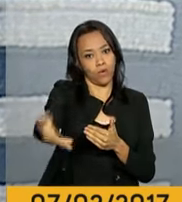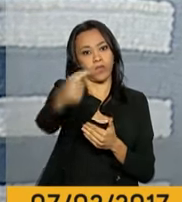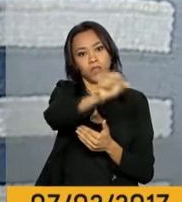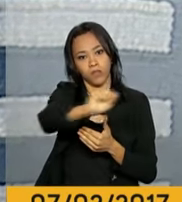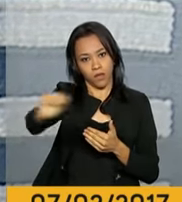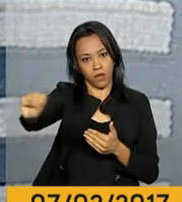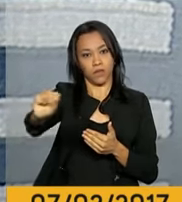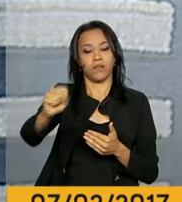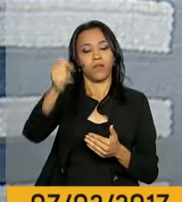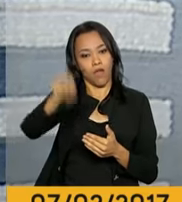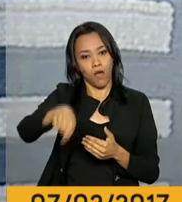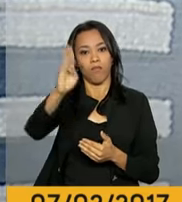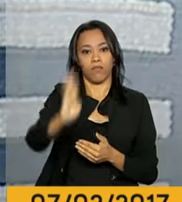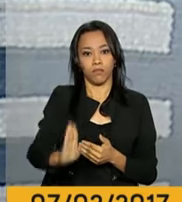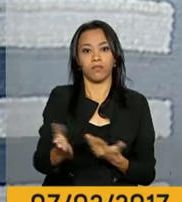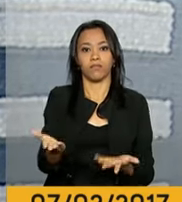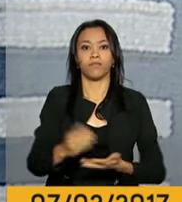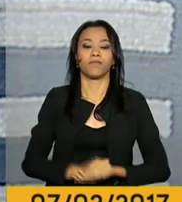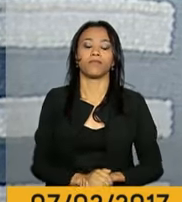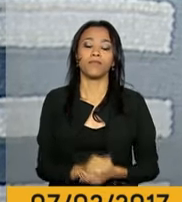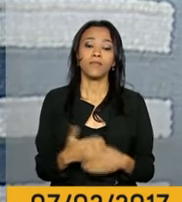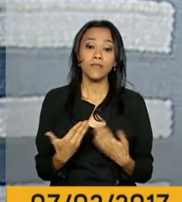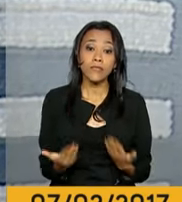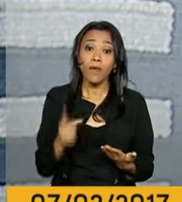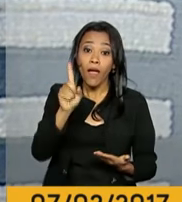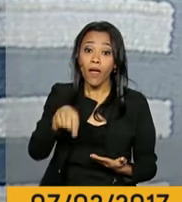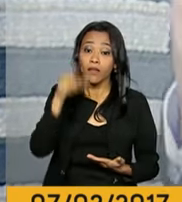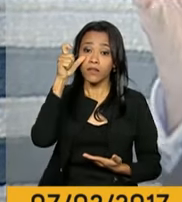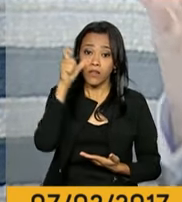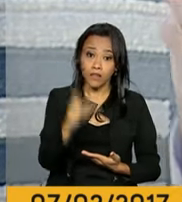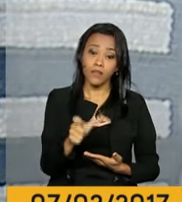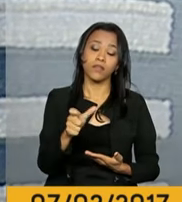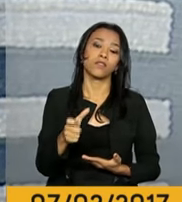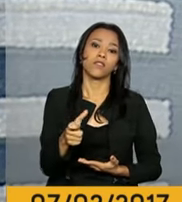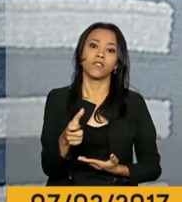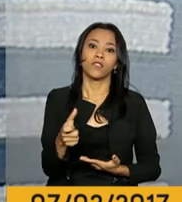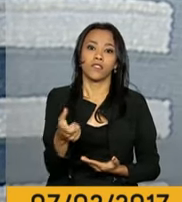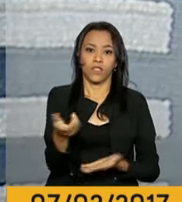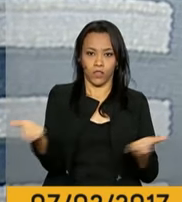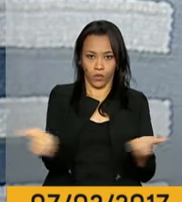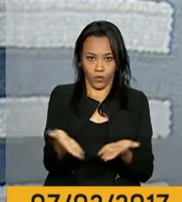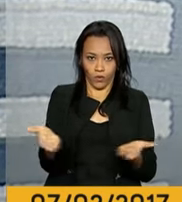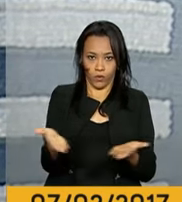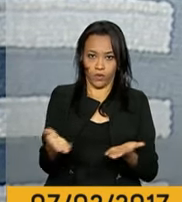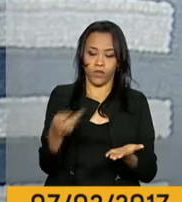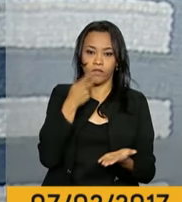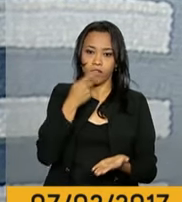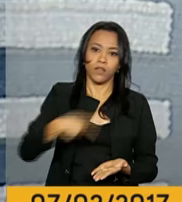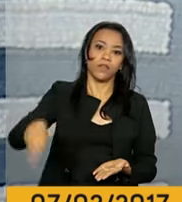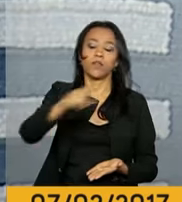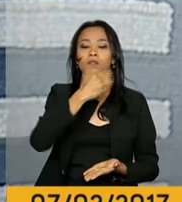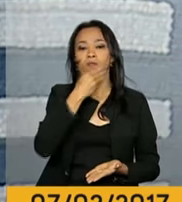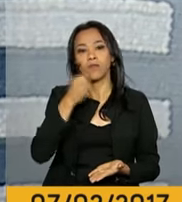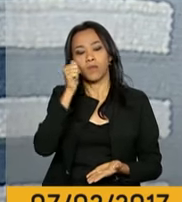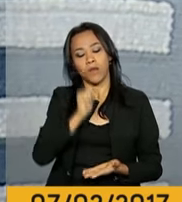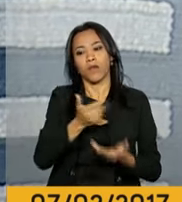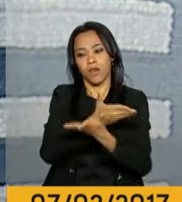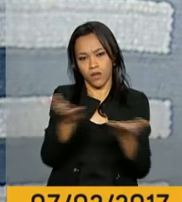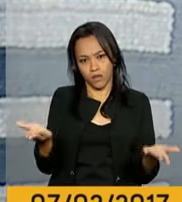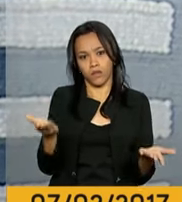vem o Brasil e interessante que hoje ainda senhores e senhoras na reunião que